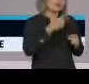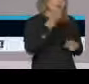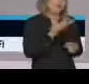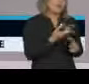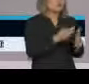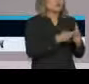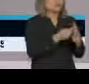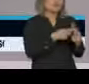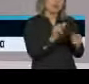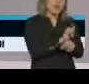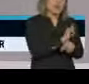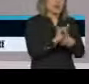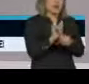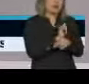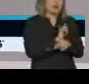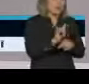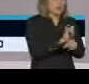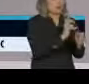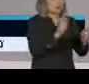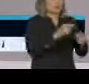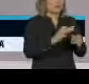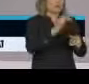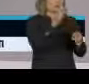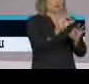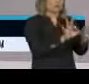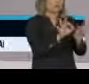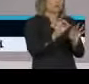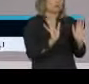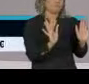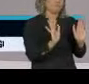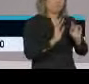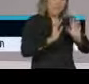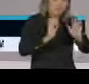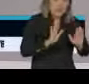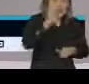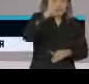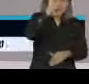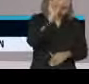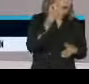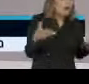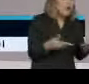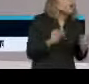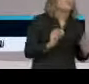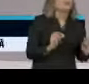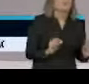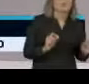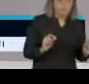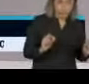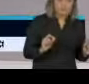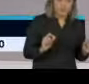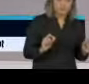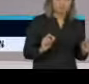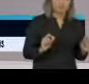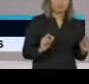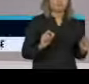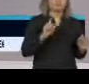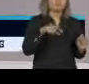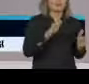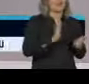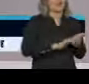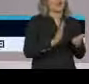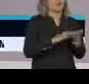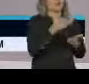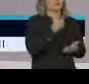vantagem em relação à emissão monetária. Então, o que precisa ser feito urgentemente é gasto